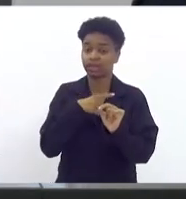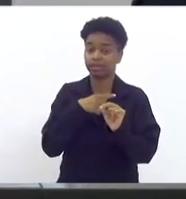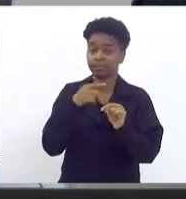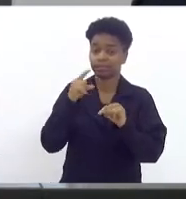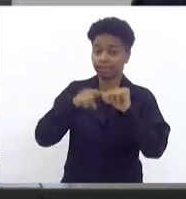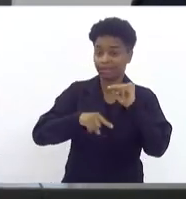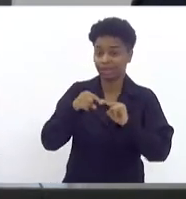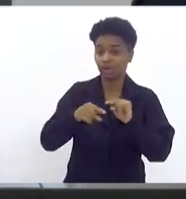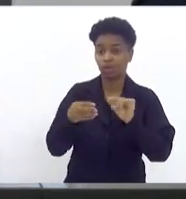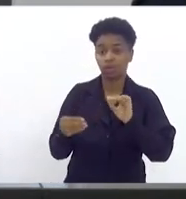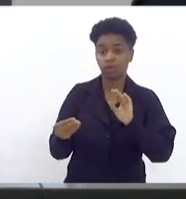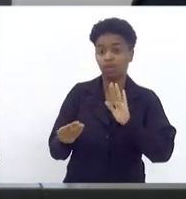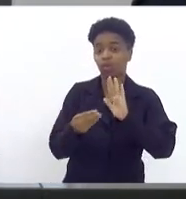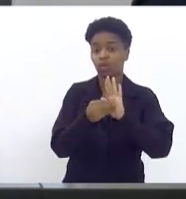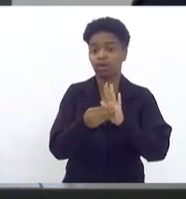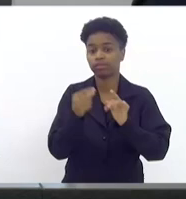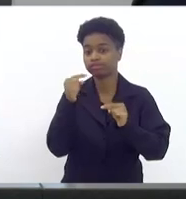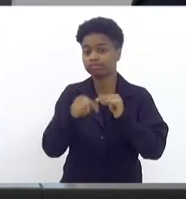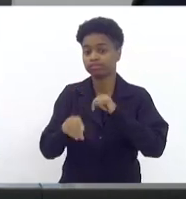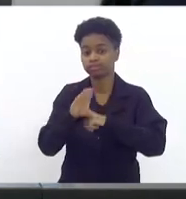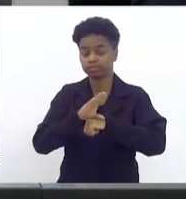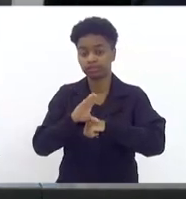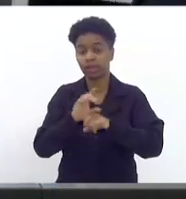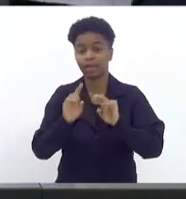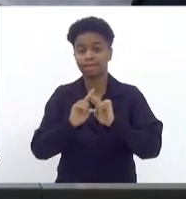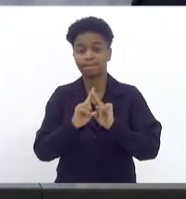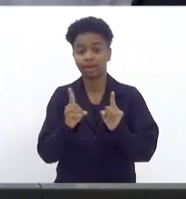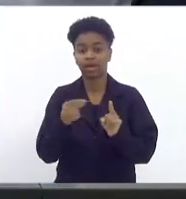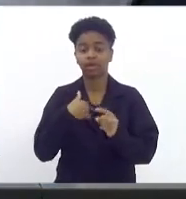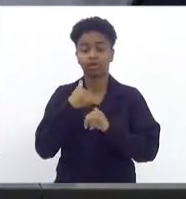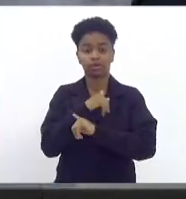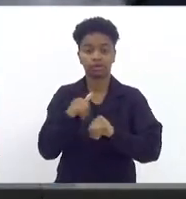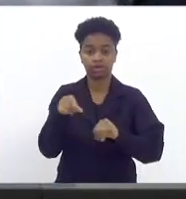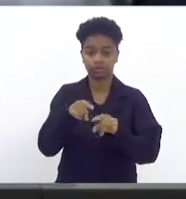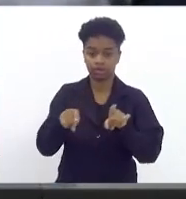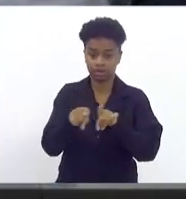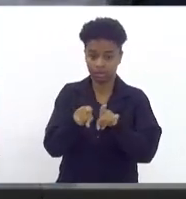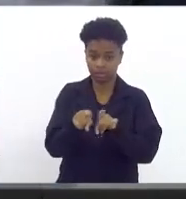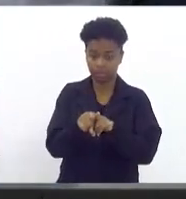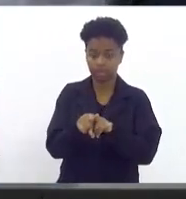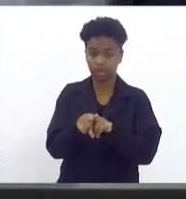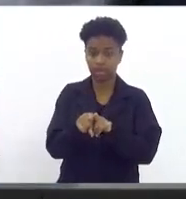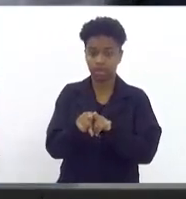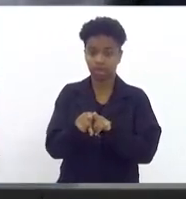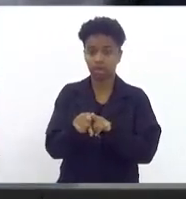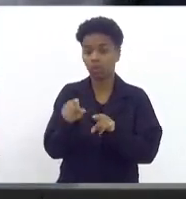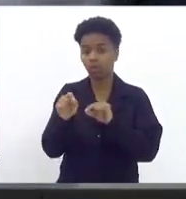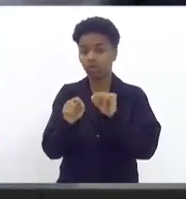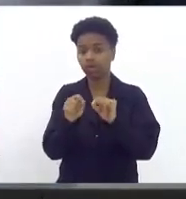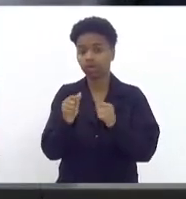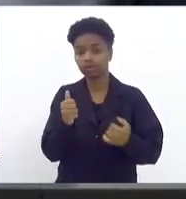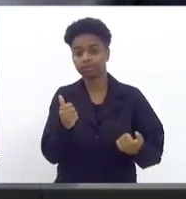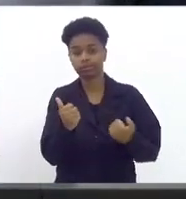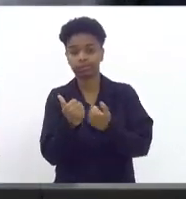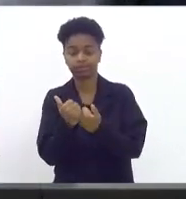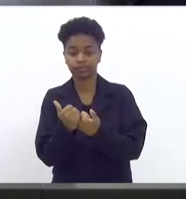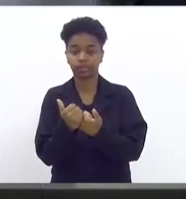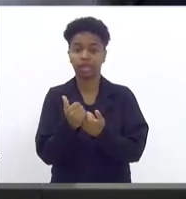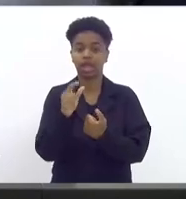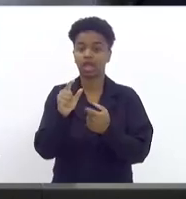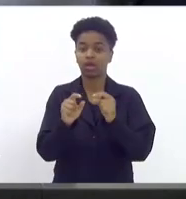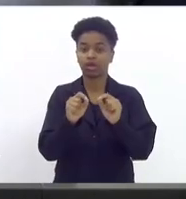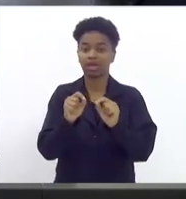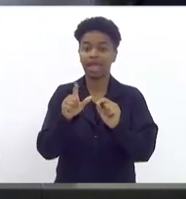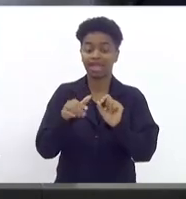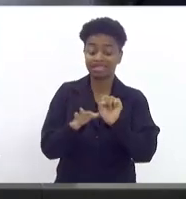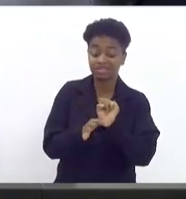Mas o que eu sustento também é que o que dá embasamento à iniciativa do deputado Carlinhos BNH é a questão da segurança, que é